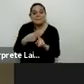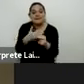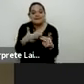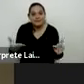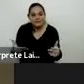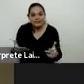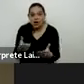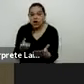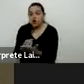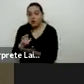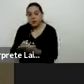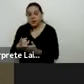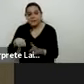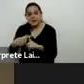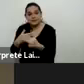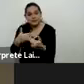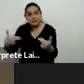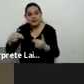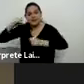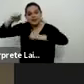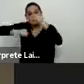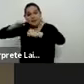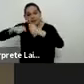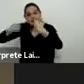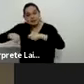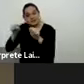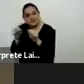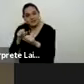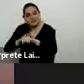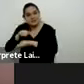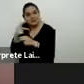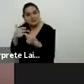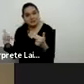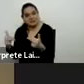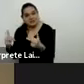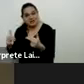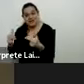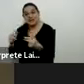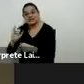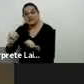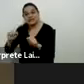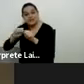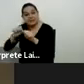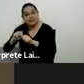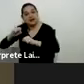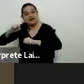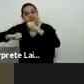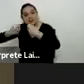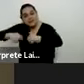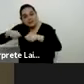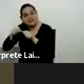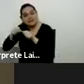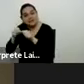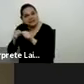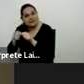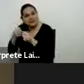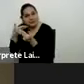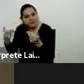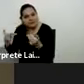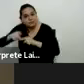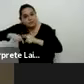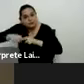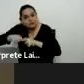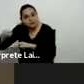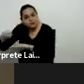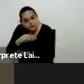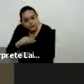houver isso, mais rapidamente o Brasil vai sair da profunda crise que se encontra. Mas como não há isso,